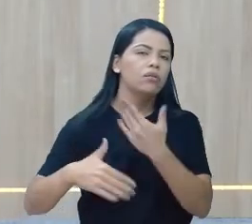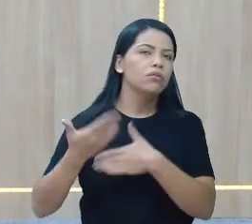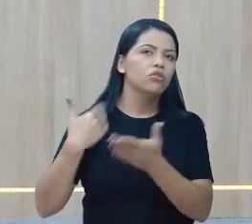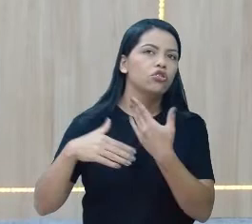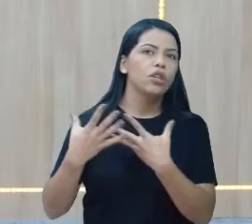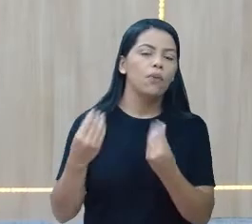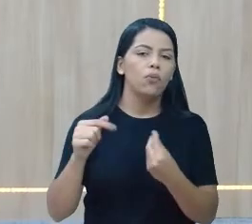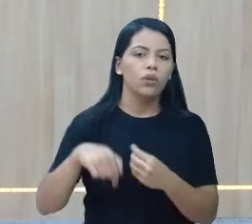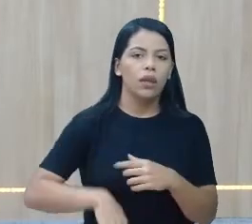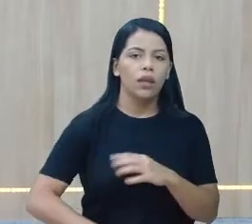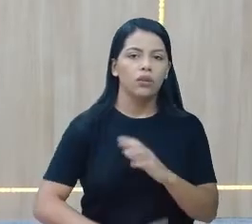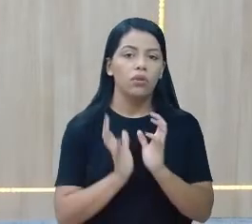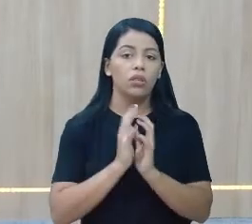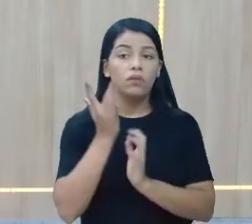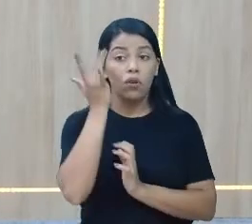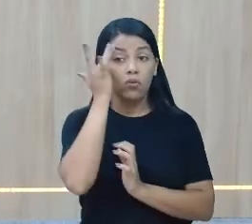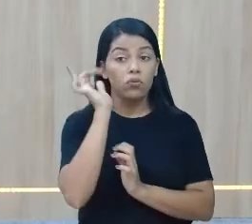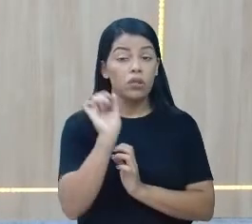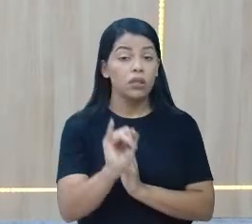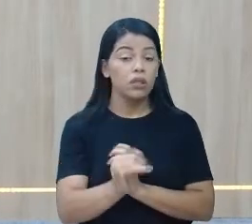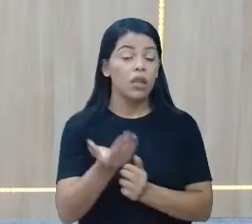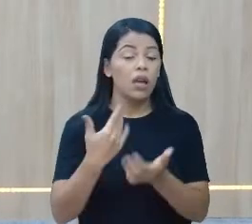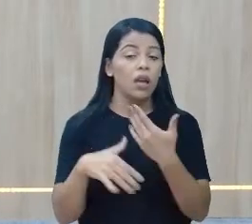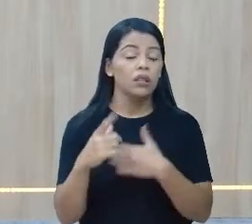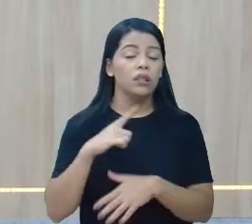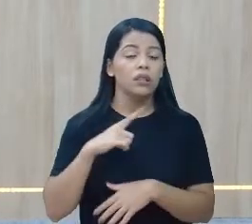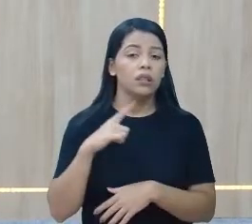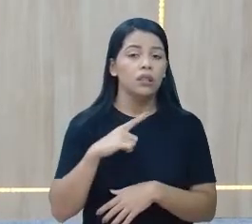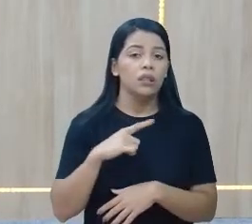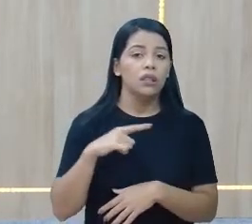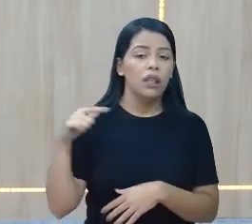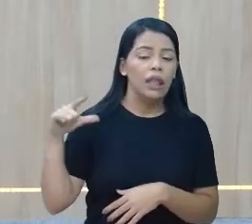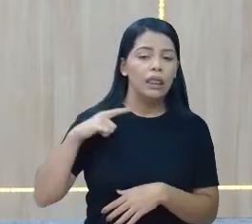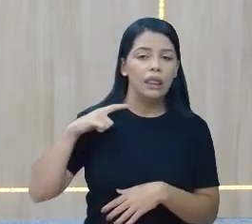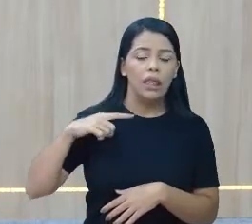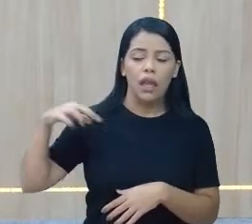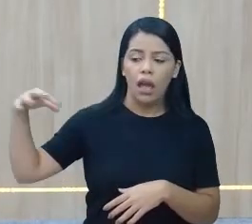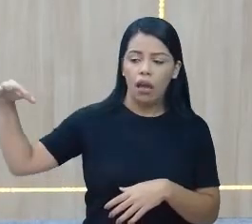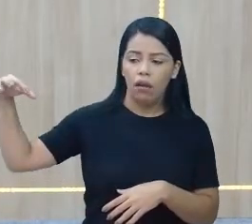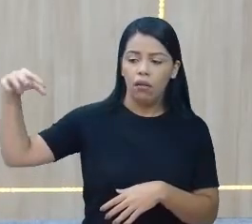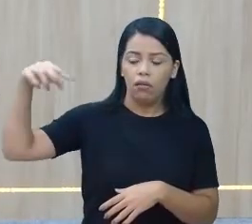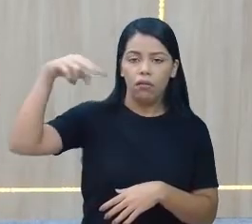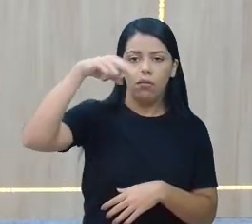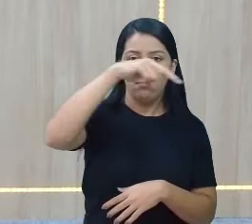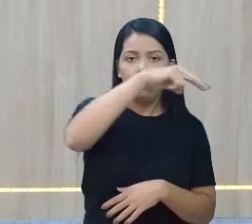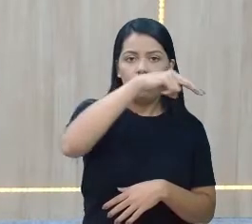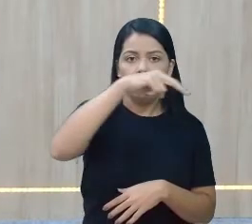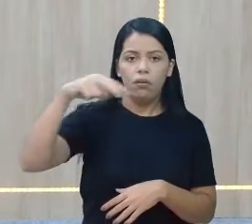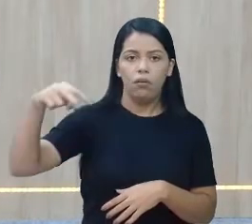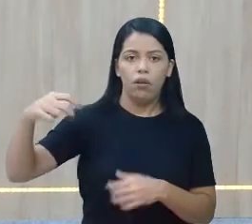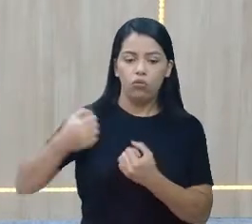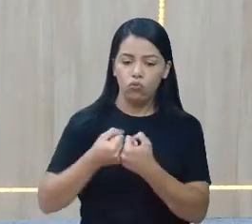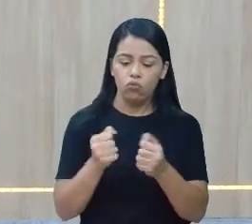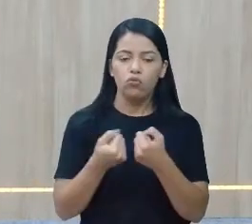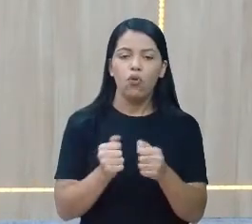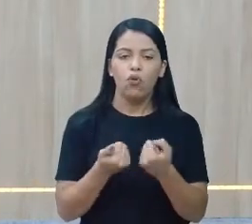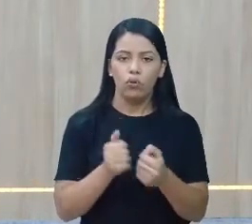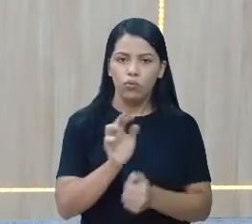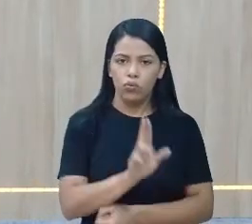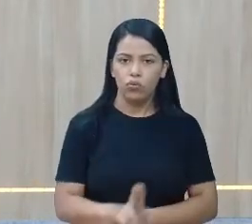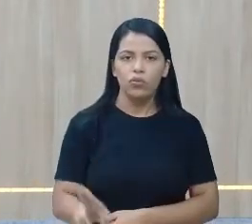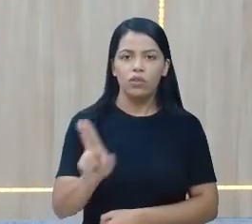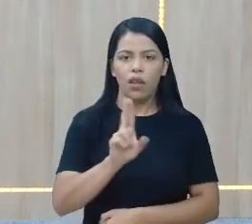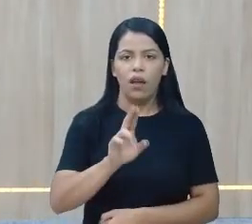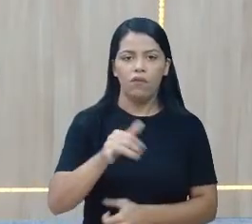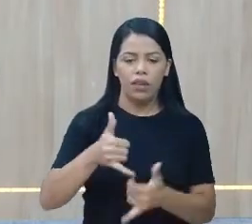se as redes hoje ainda existem, né? Mas passaram por muito tempo ali aquelas redes elétricas. Tiraram já. Que tiraram, não foi que os ônibus usavam, né? Aí tivemos